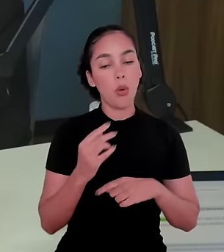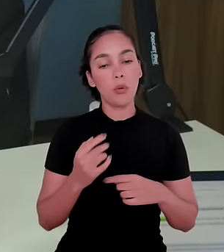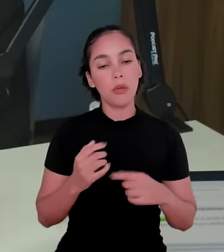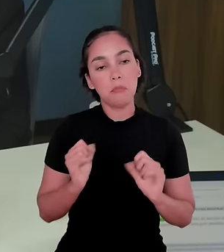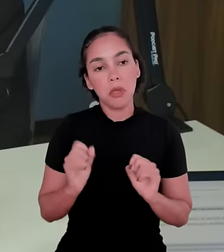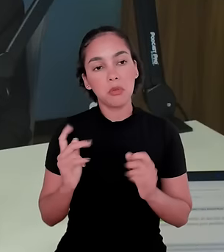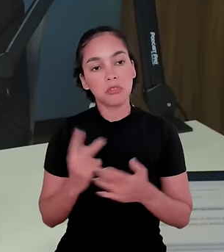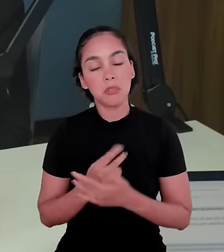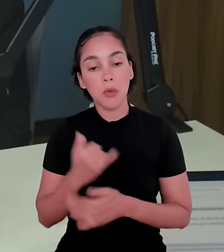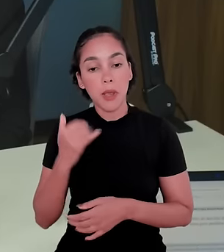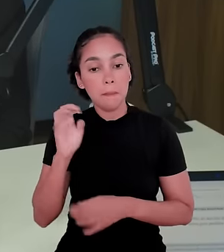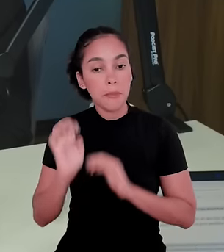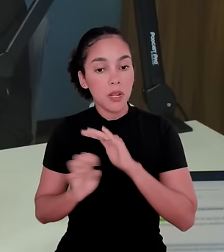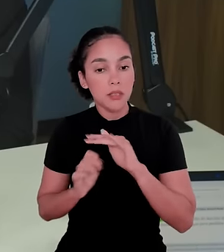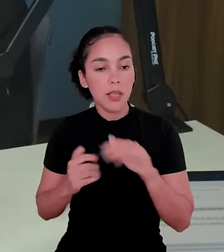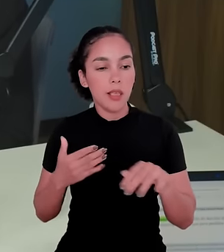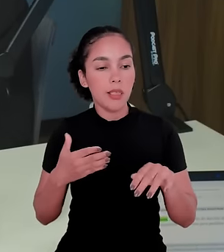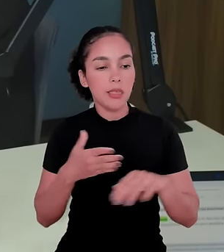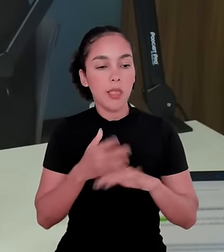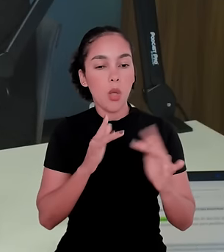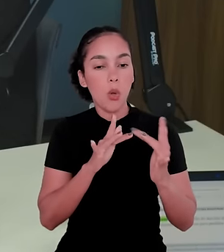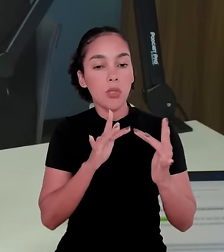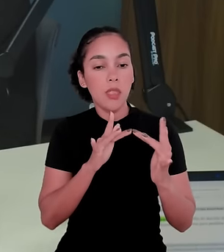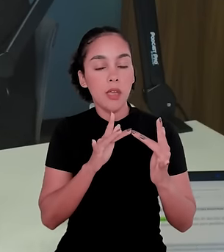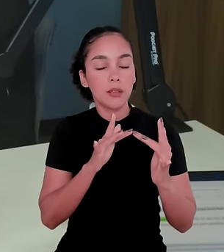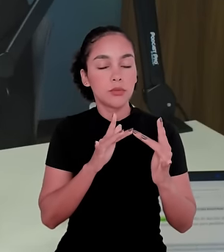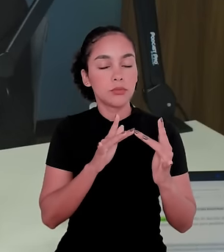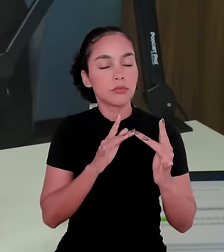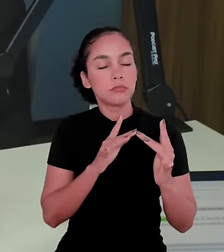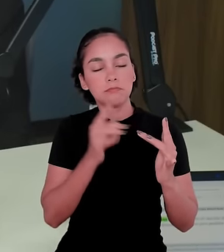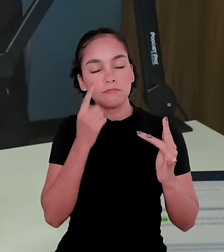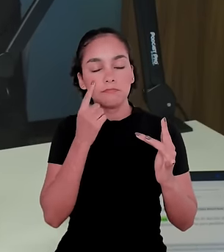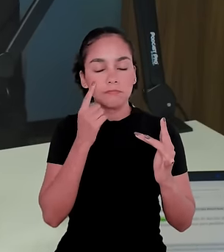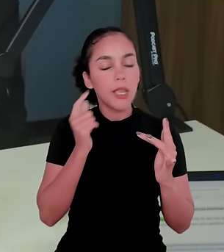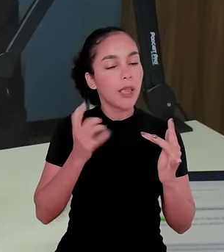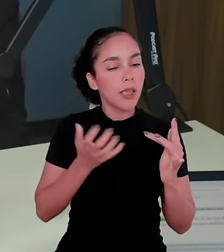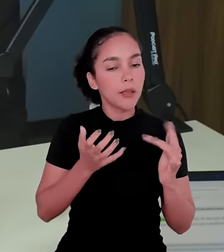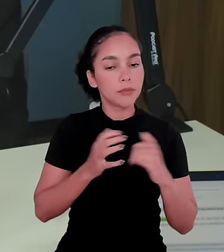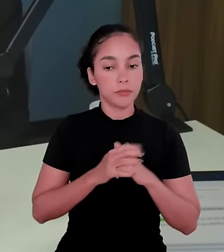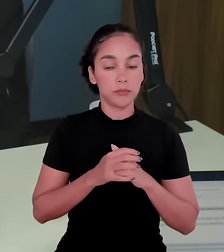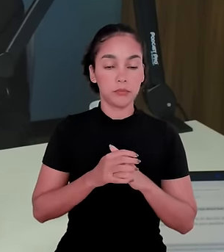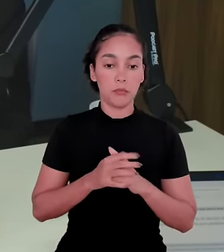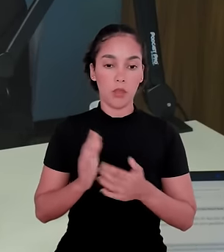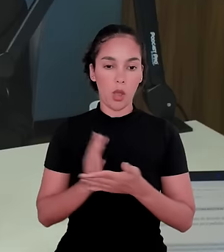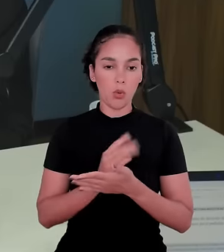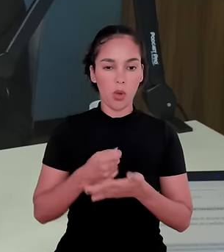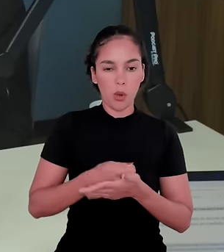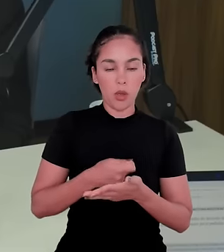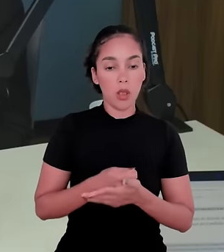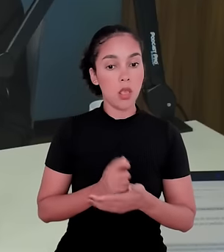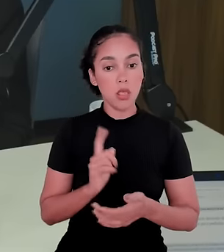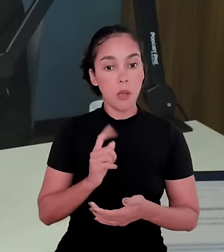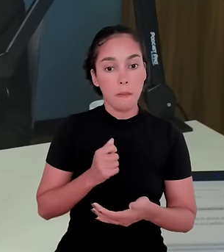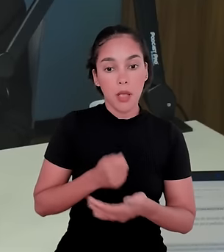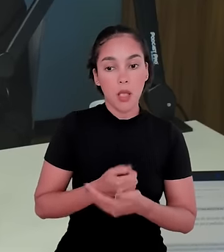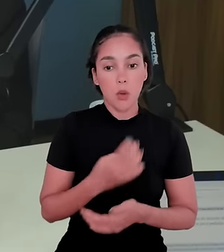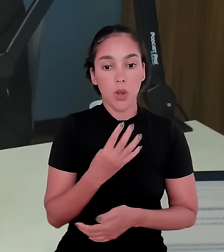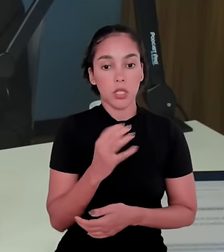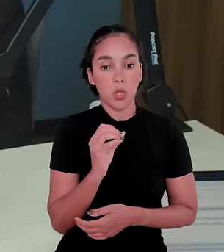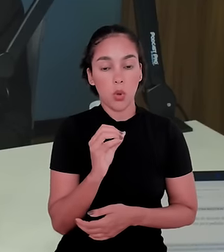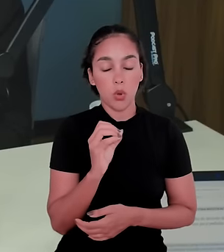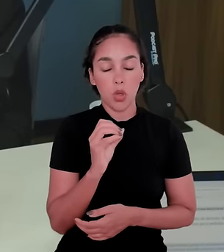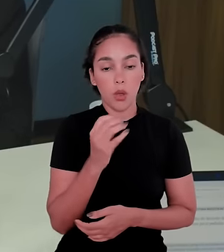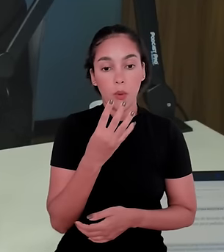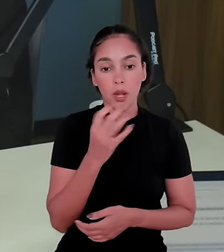serviço ou não mas tem que ter esse ess cuidado porque algumas elas pressionam fala ó você é obrigada se você não pagar em 48 horas e isso não